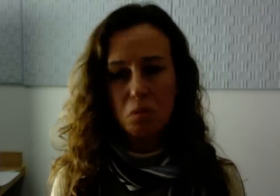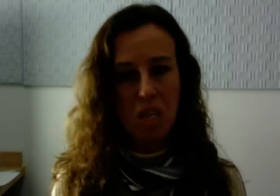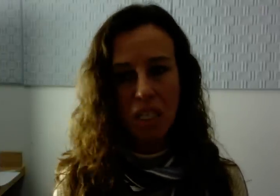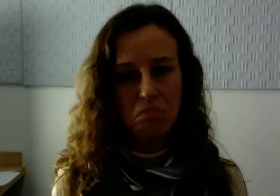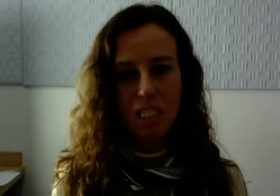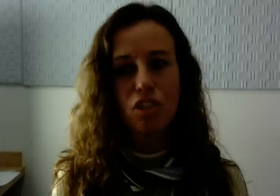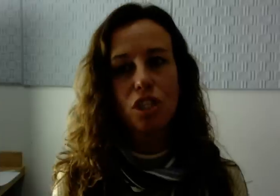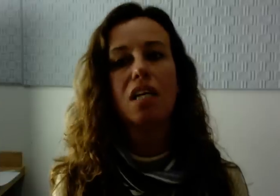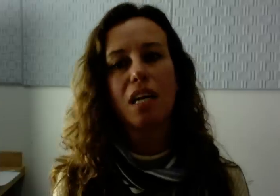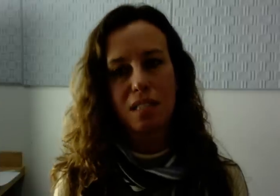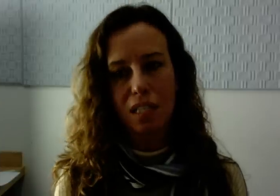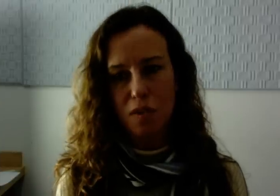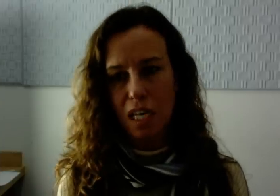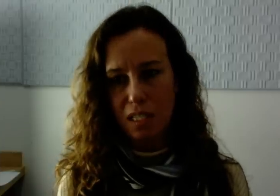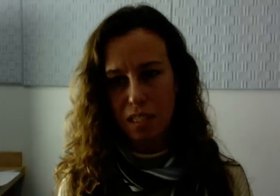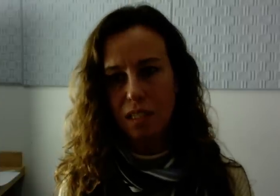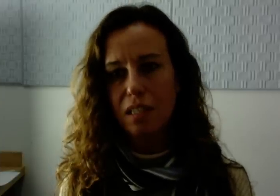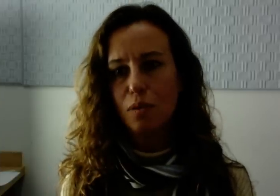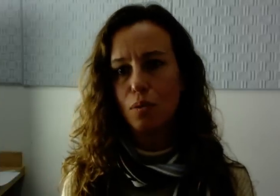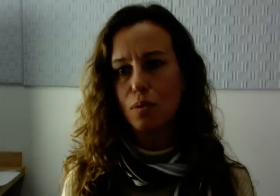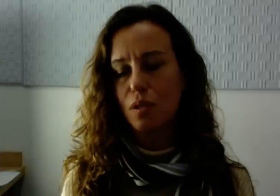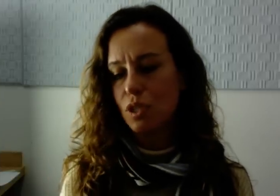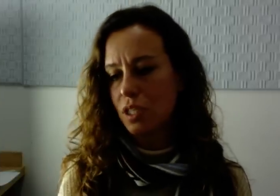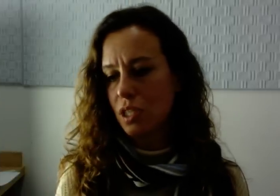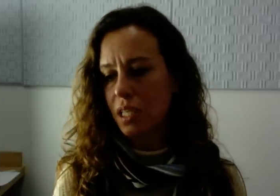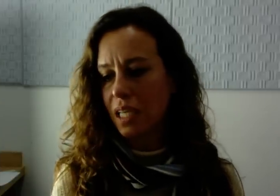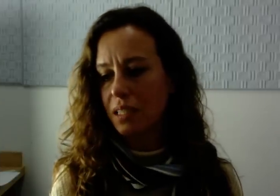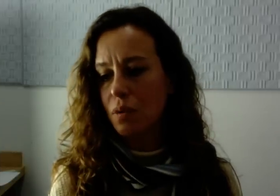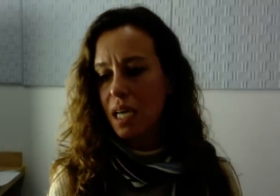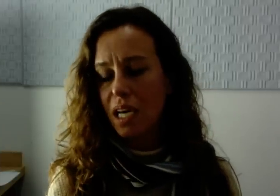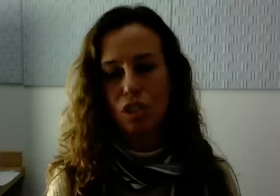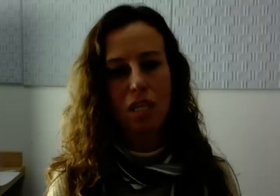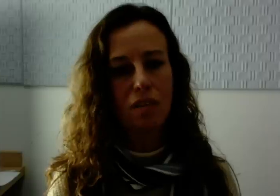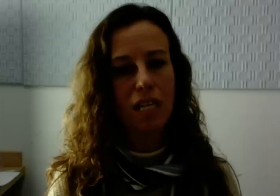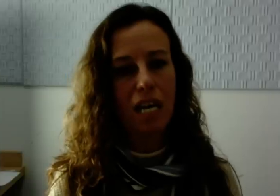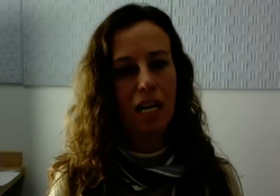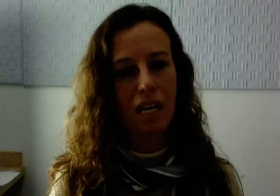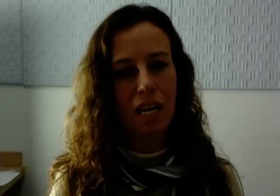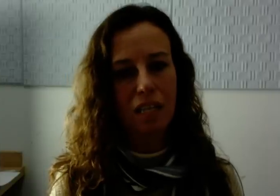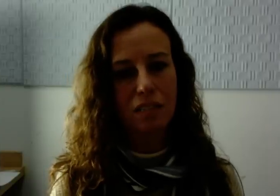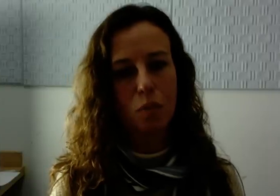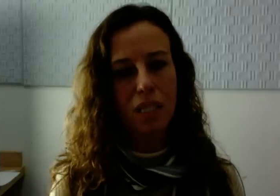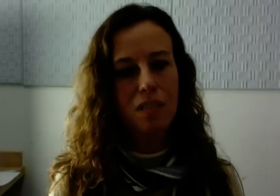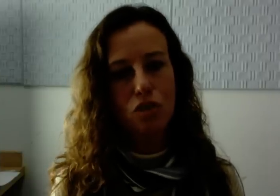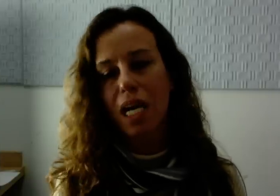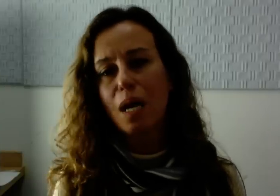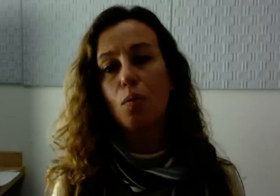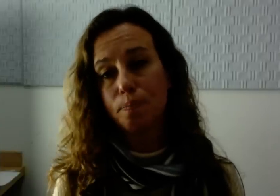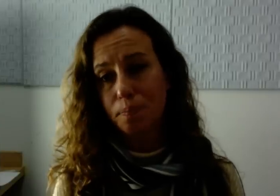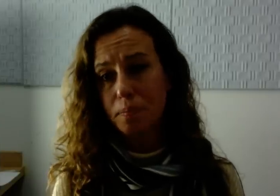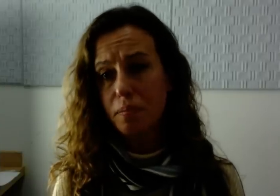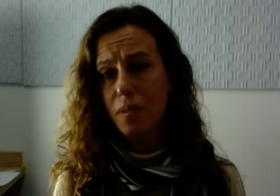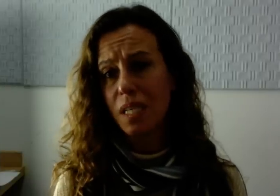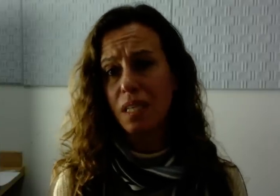convivam sem sentir essa deficiência no no seu dia a dia né então a gente tem que avaliar a as competências de cada